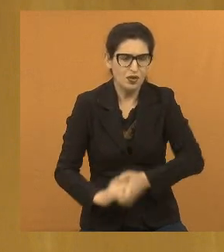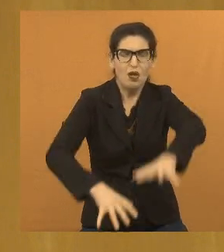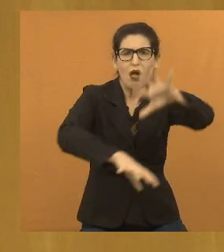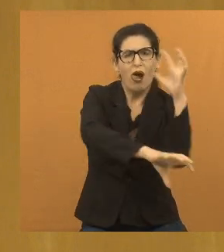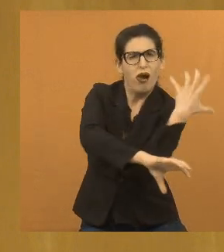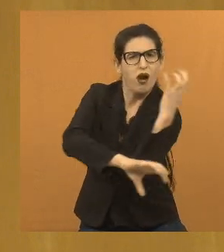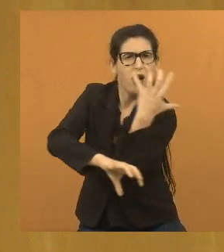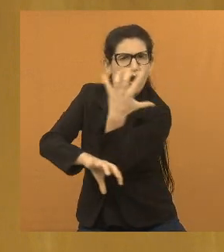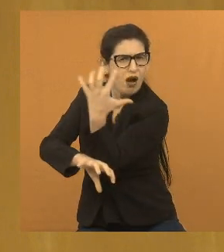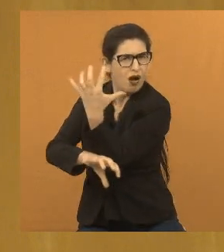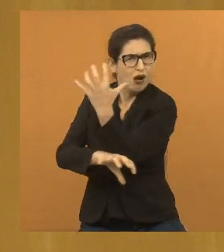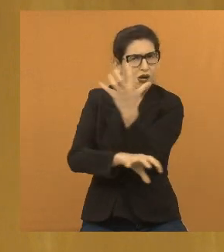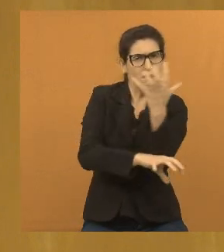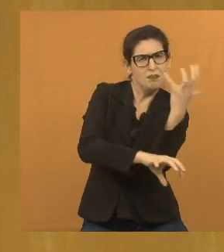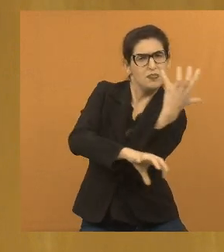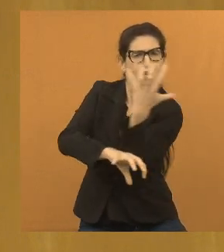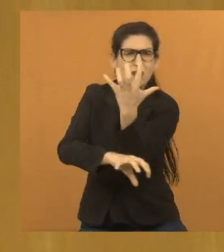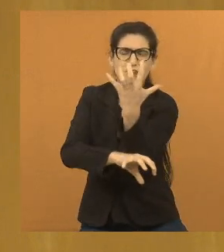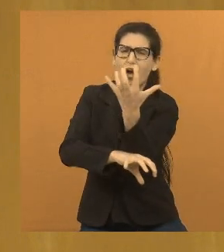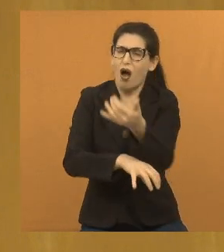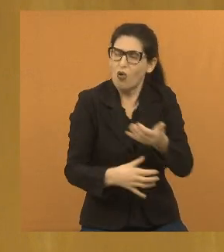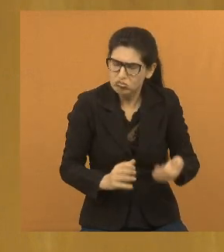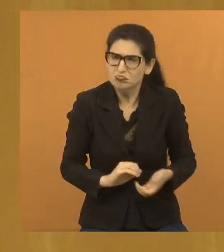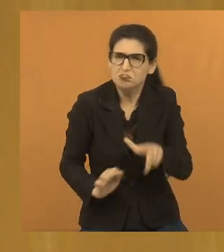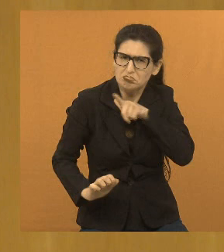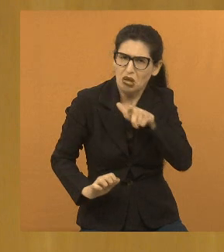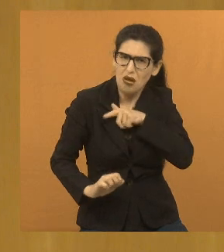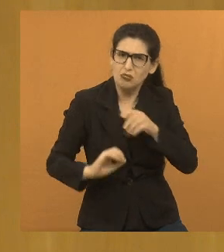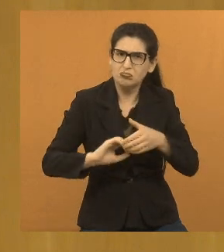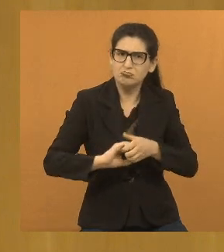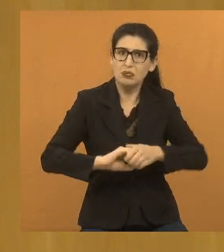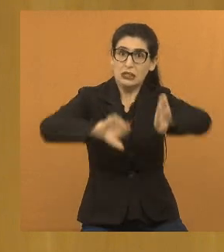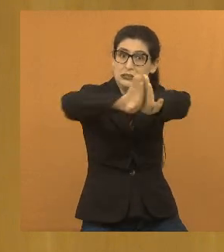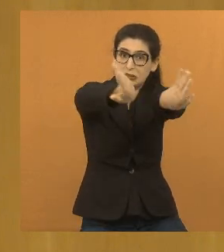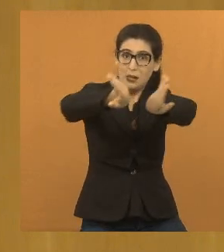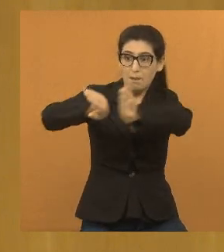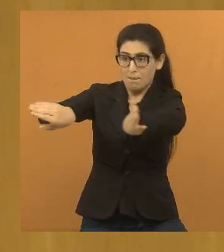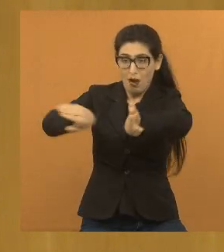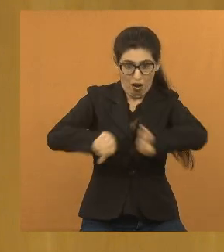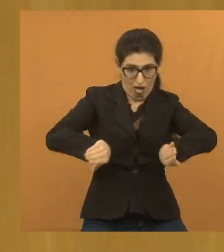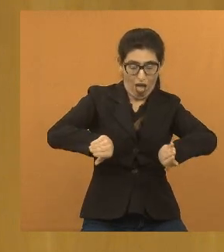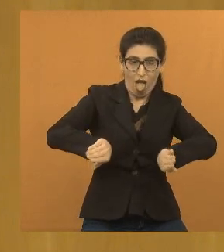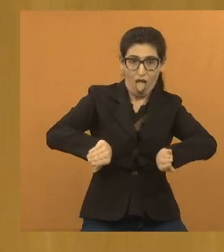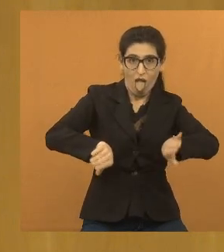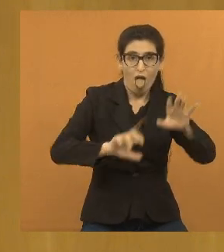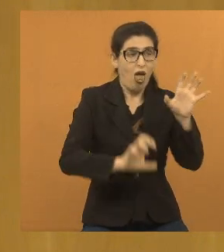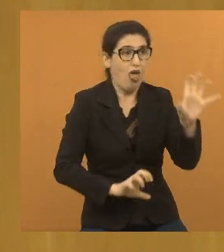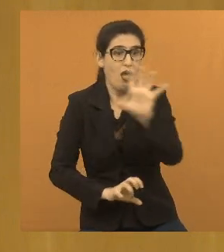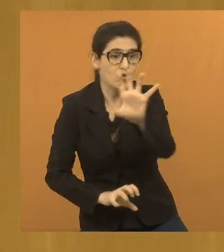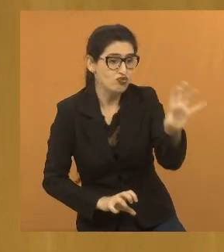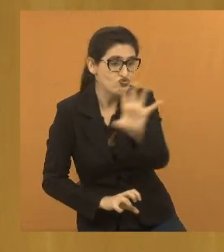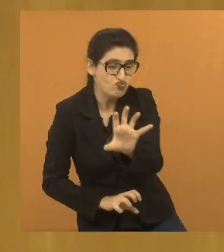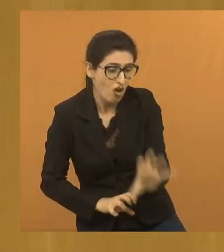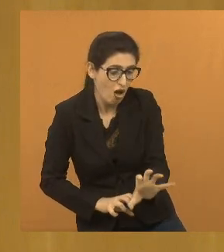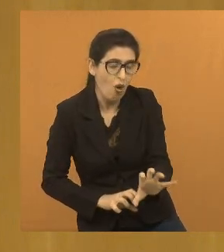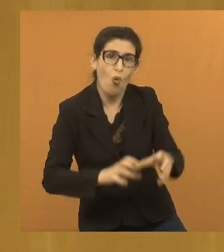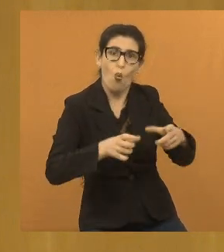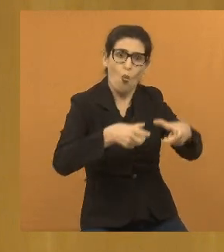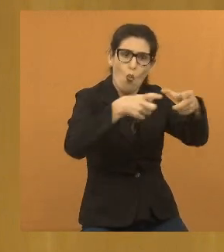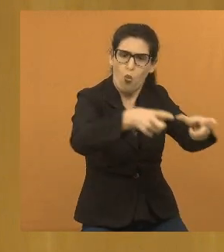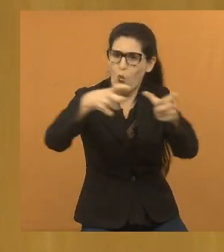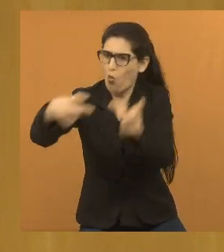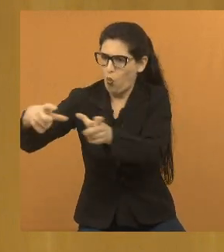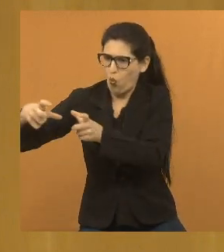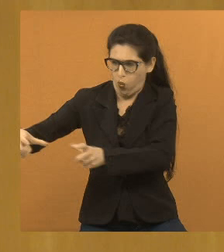mais rígido em função das características ambientais? Quais são as regiões que são destinadas preferencialmente